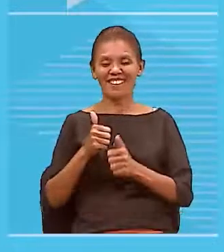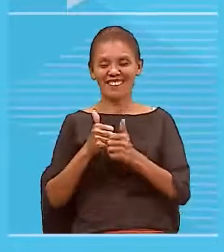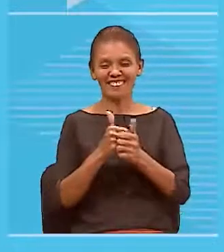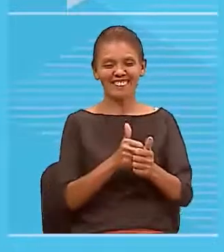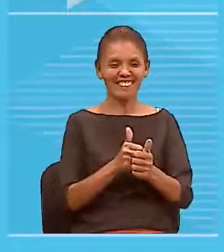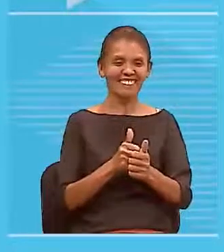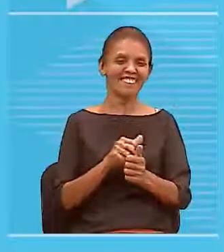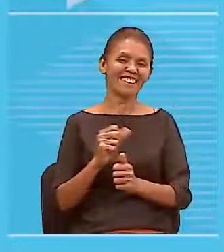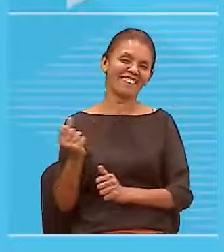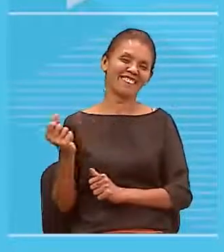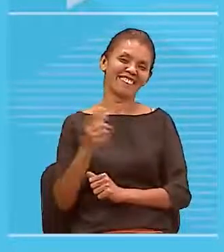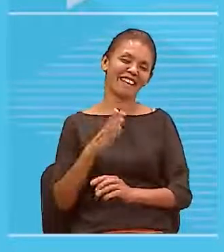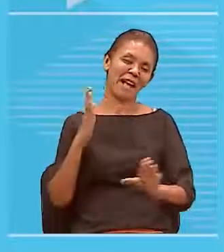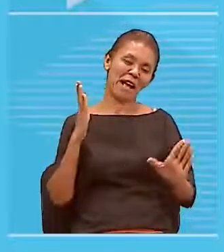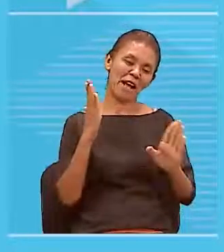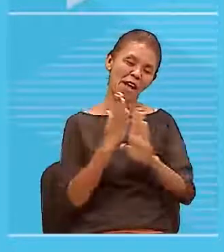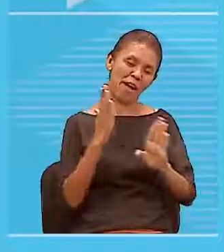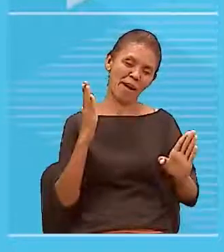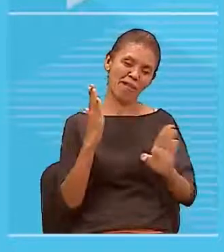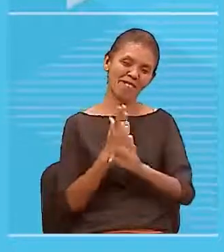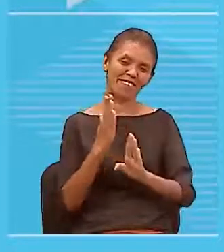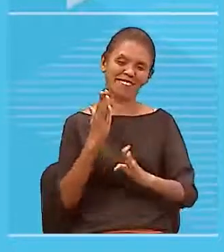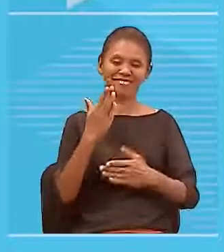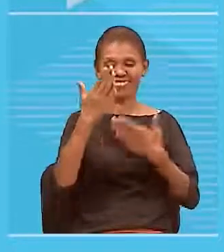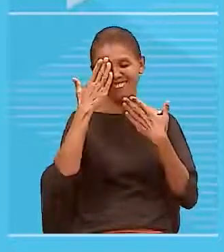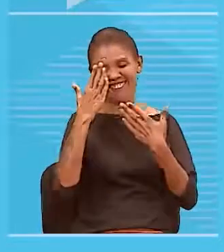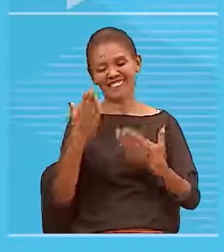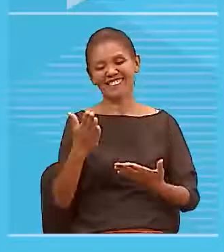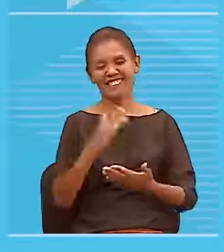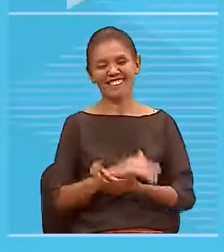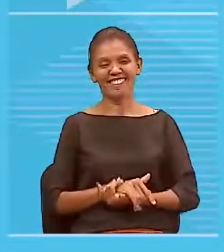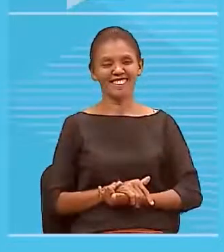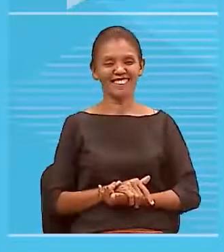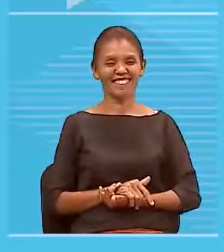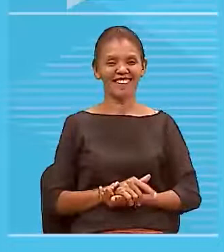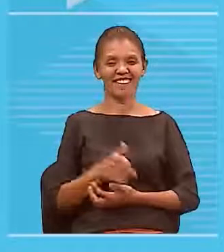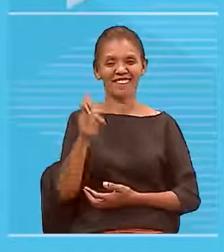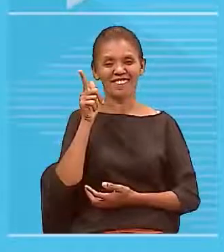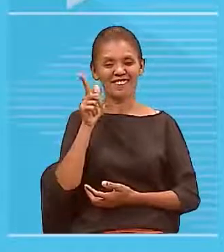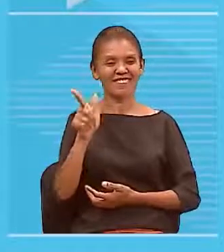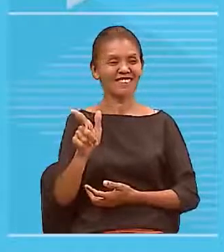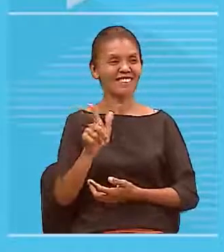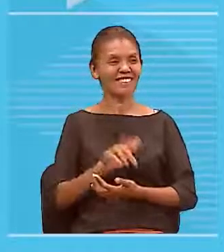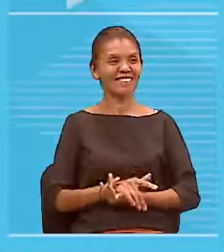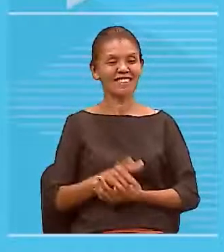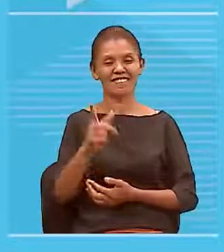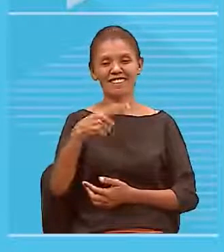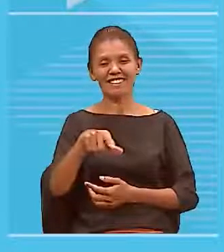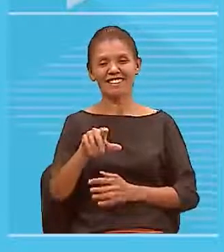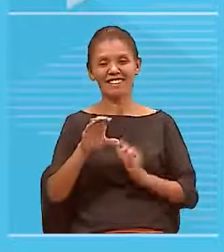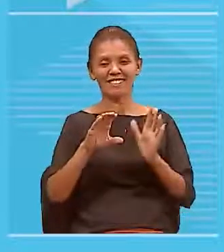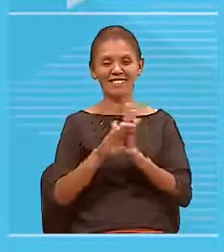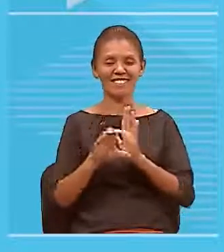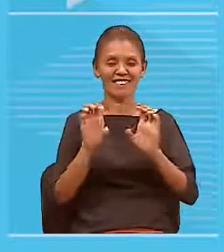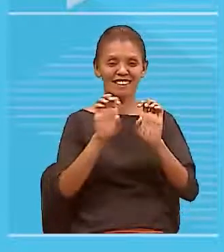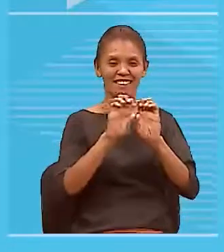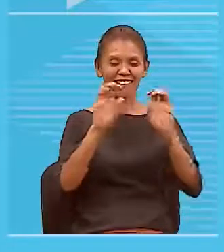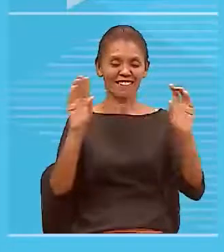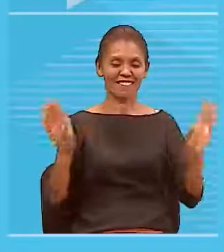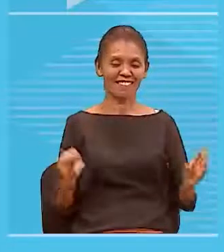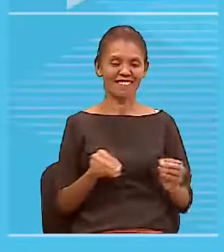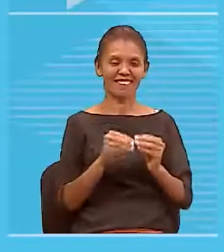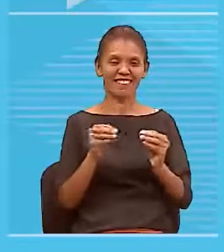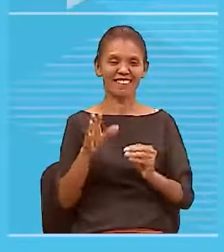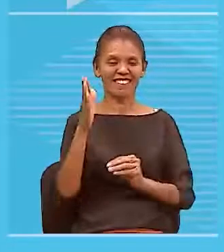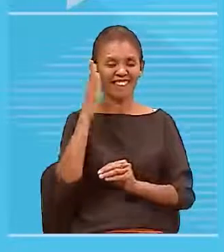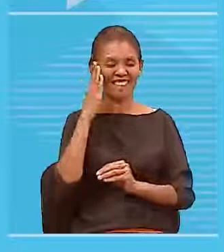Obrigada. Então, vamos lá adiante. Entendeu todo mundo aqui o conceito de ecossistema? Vamos finalmente pro segundo slide da